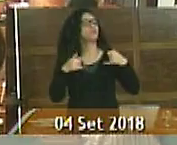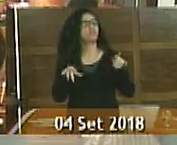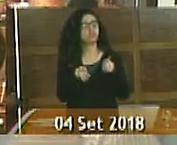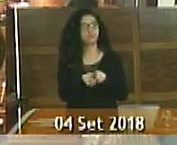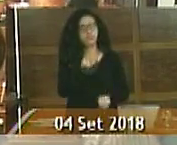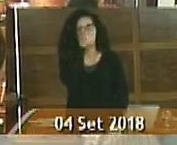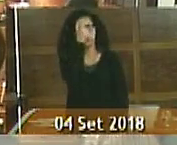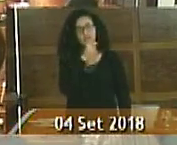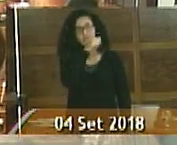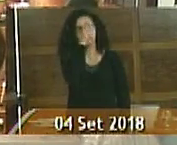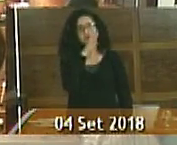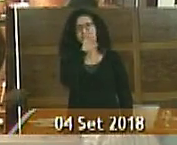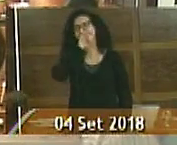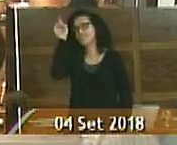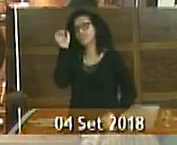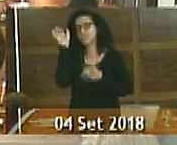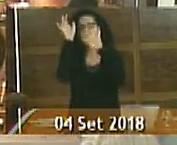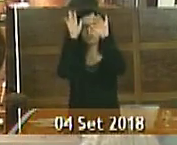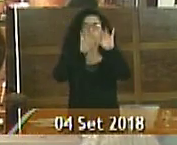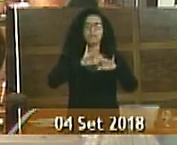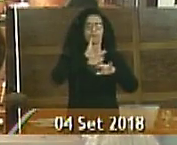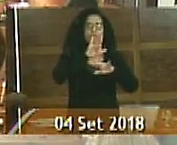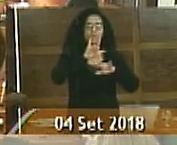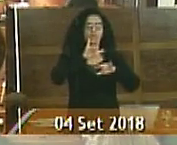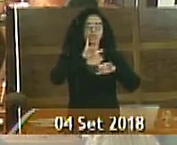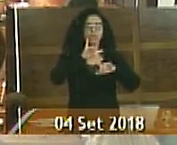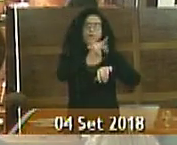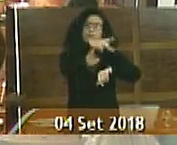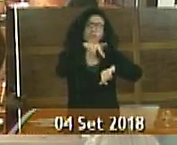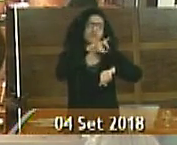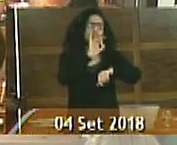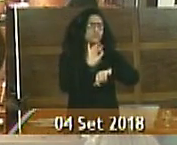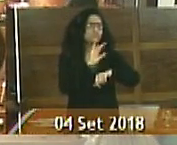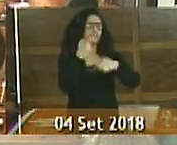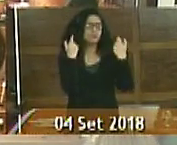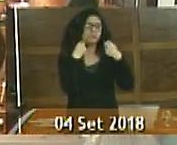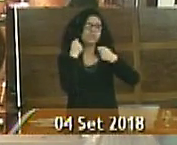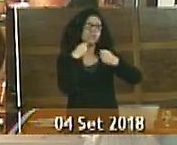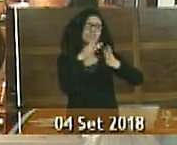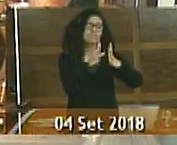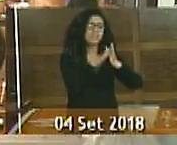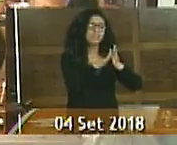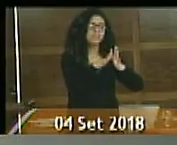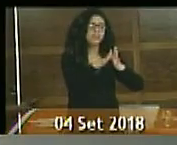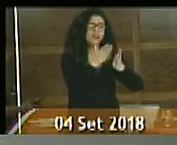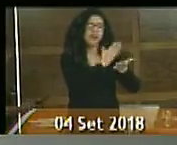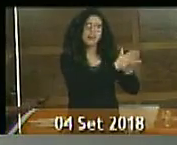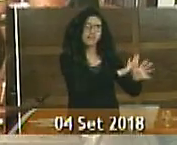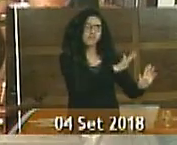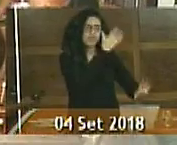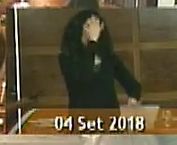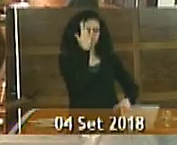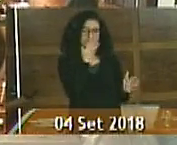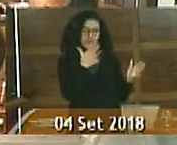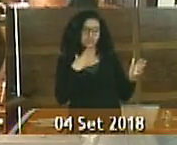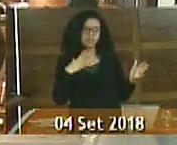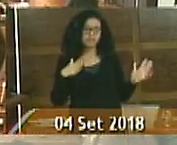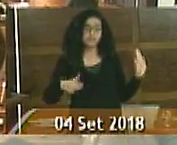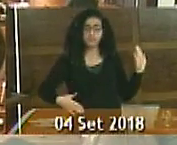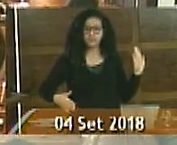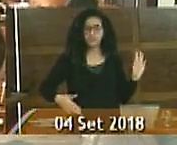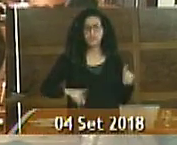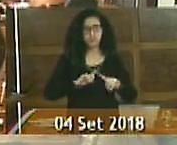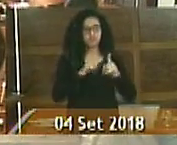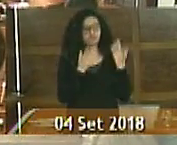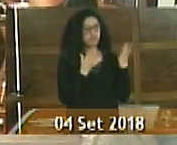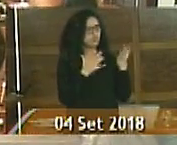porra, Deus abençoou tanto essa terra. Só temos que tirar esse vagabundo aí. Tirando, melhora. Valeu, parabéns.